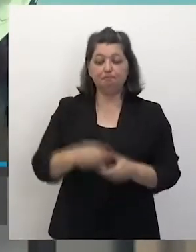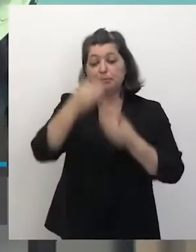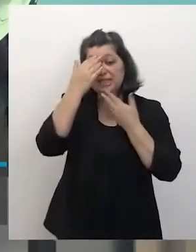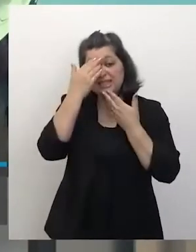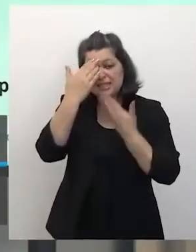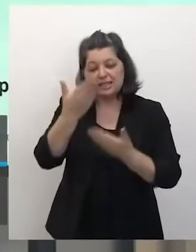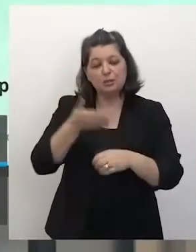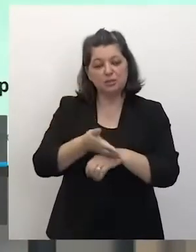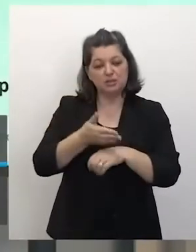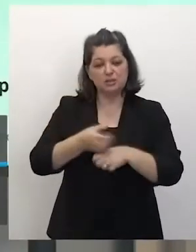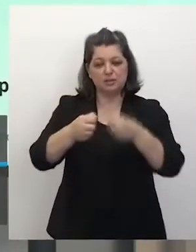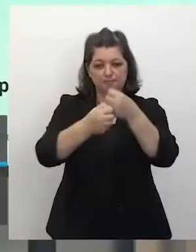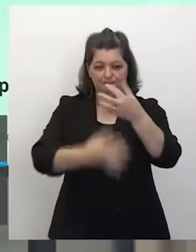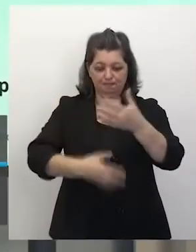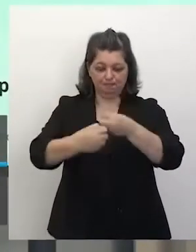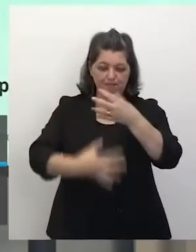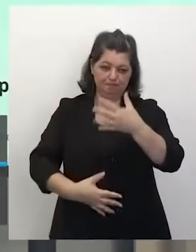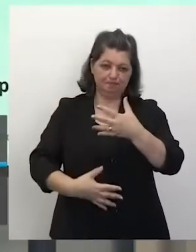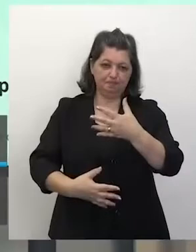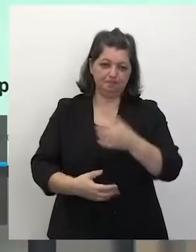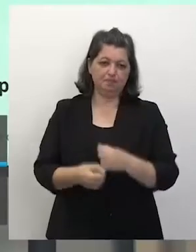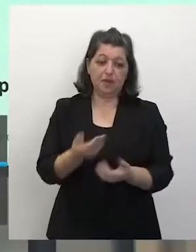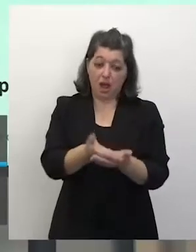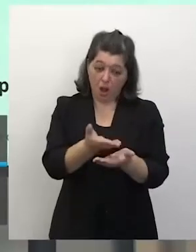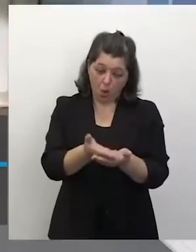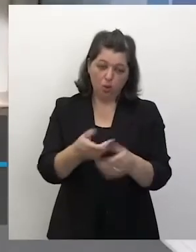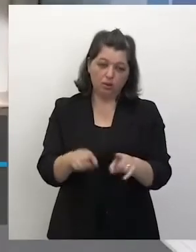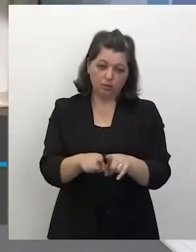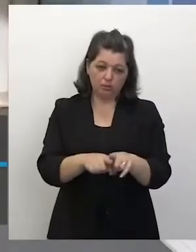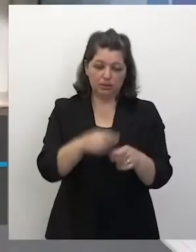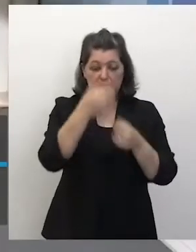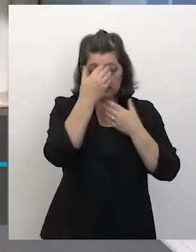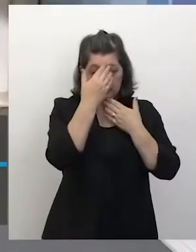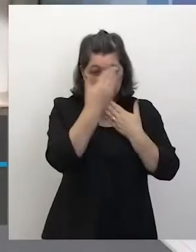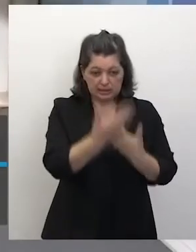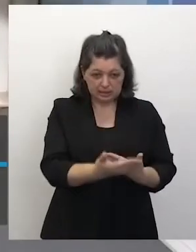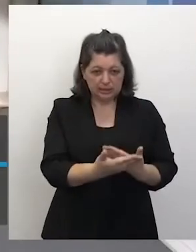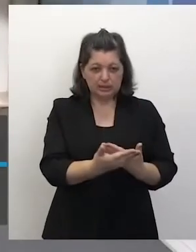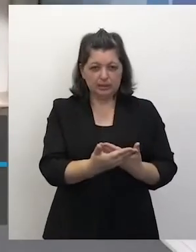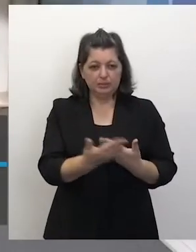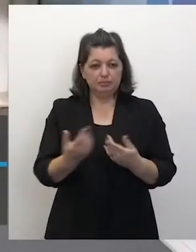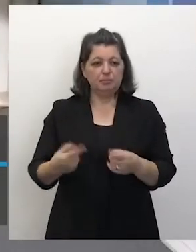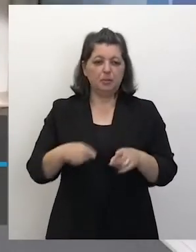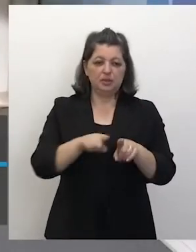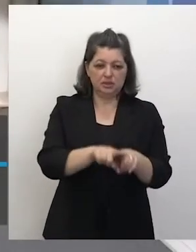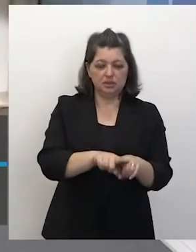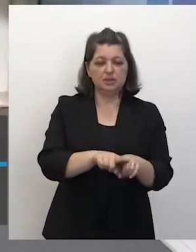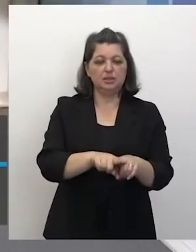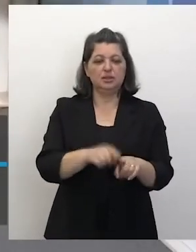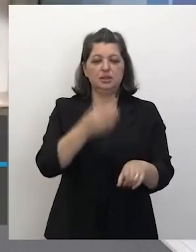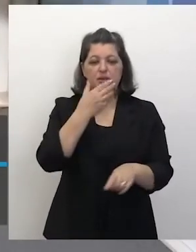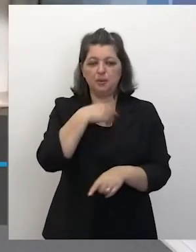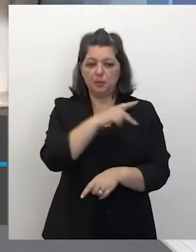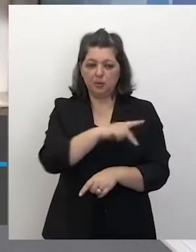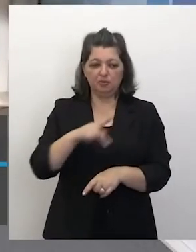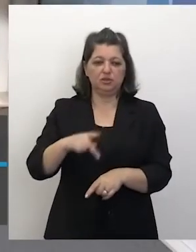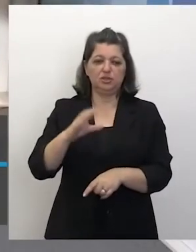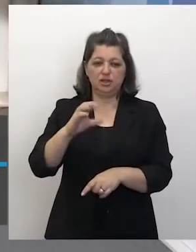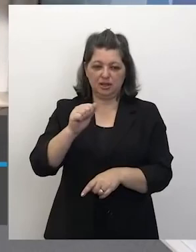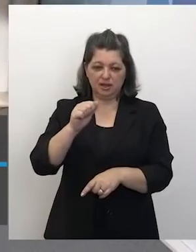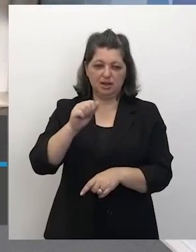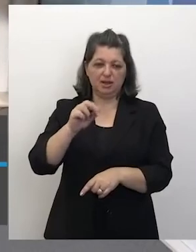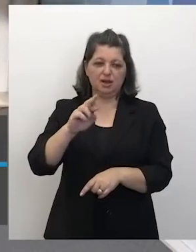todos no chat, agradecer a participação aí na aula, quero agradecer novamente a parceria aí do professor Carlos. Obrigado, professor.